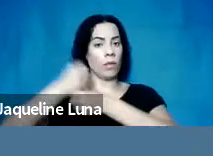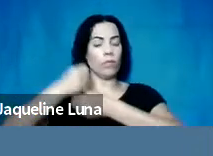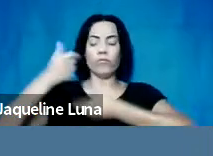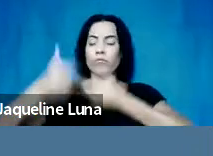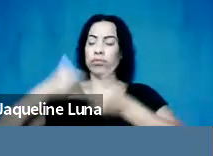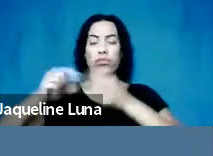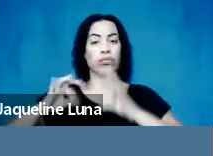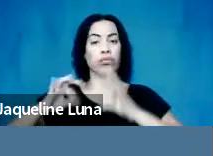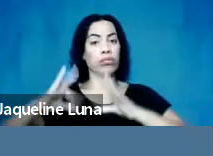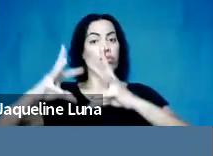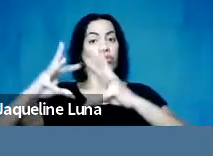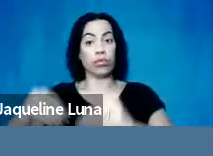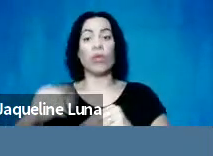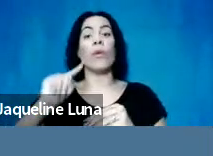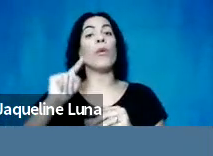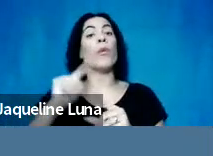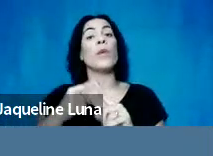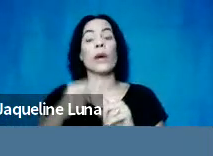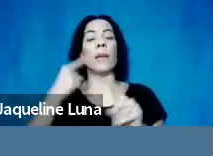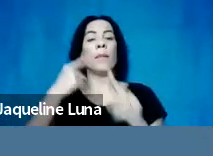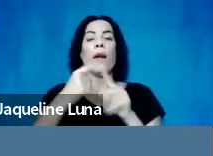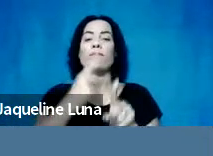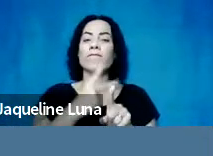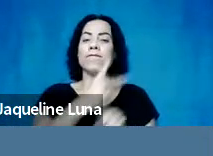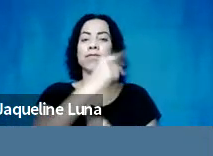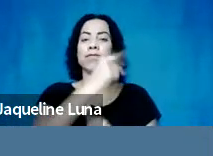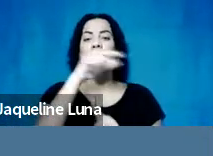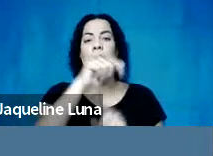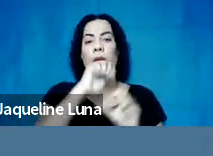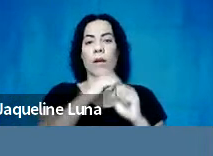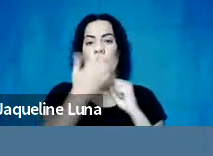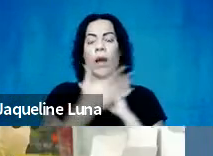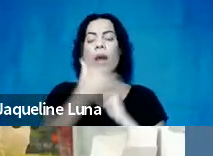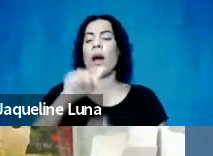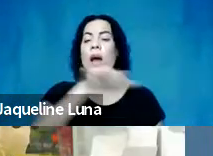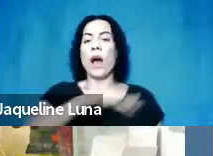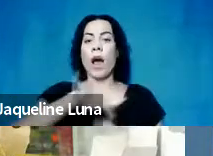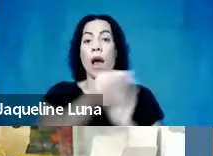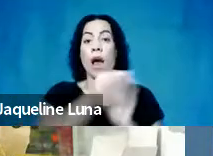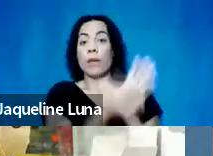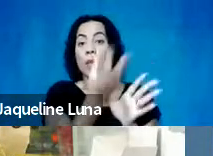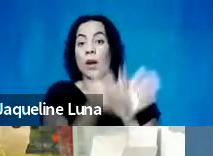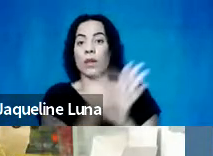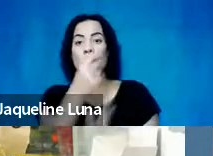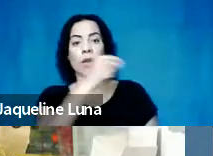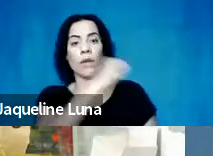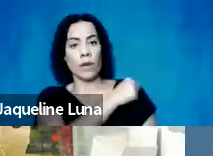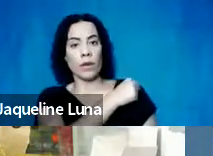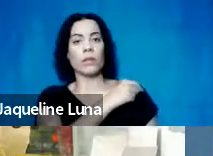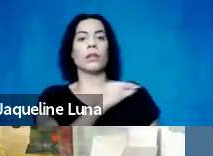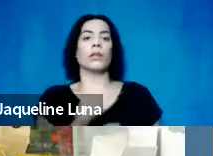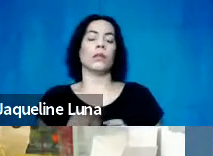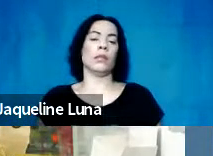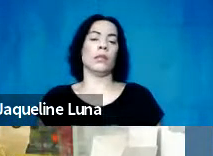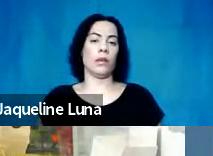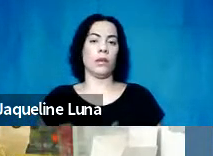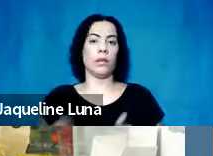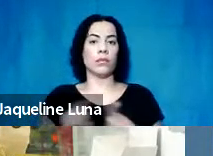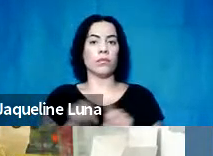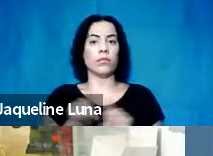né? Para combater a pandemia. Foi a área de produção de vacinas,